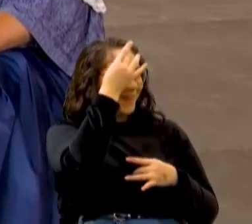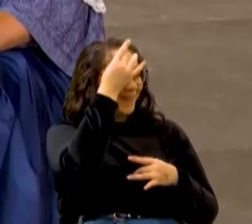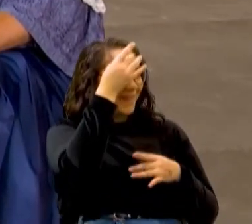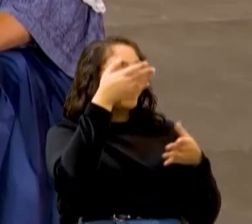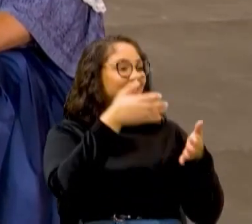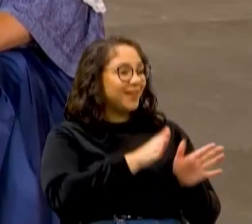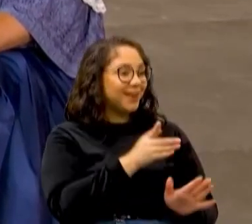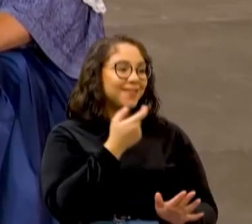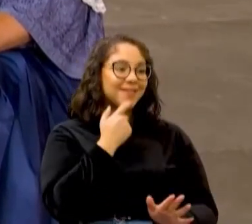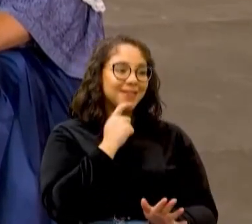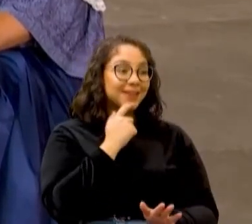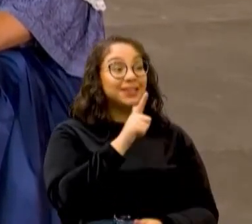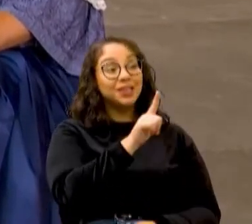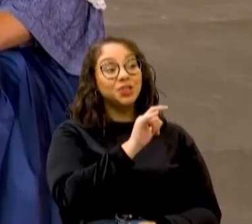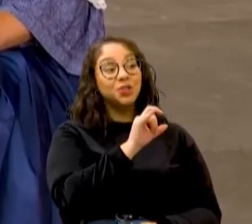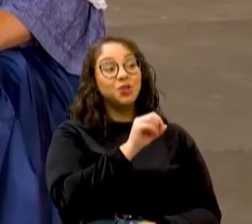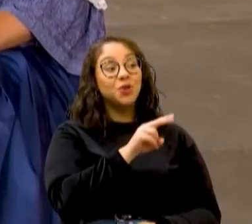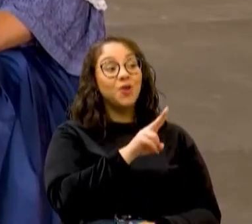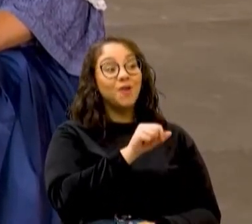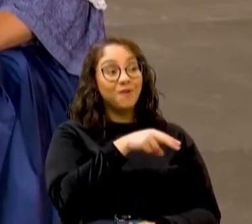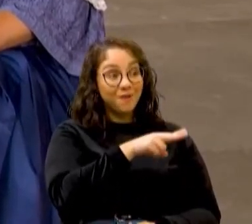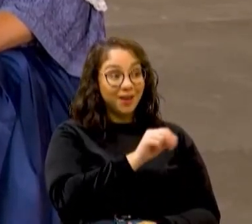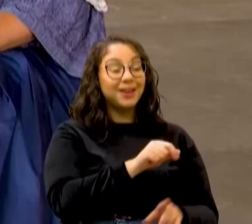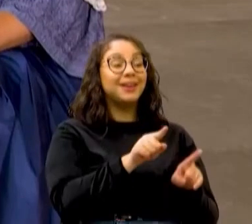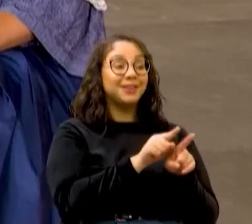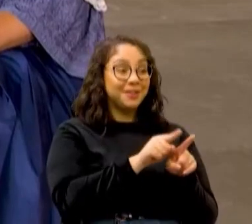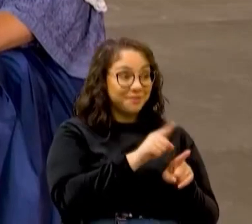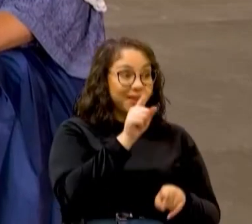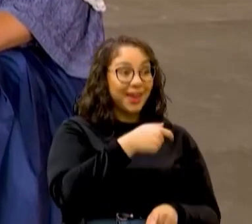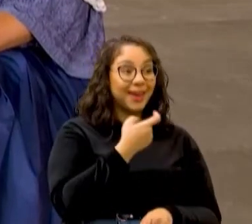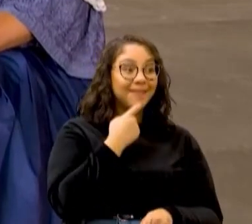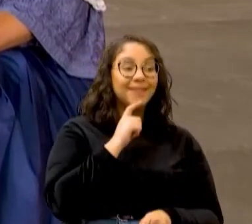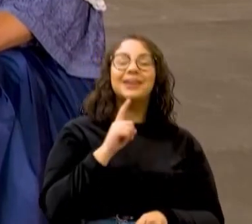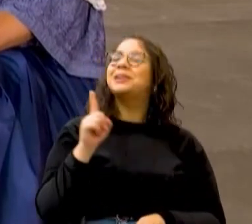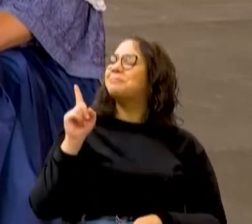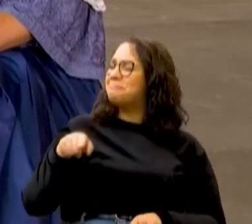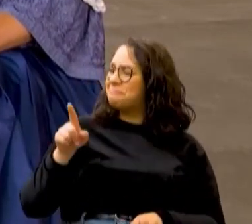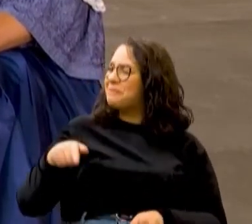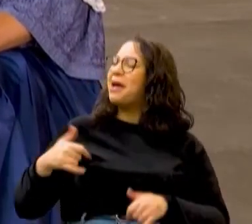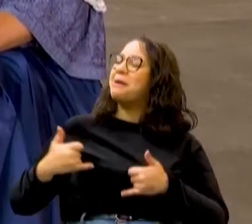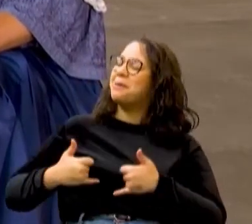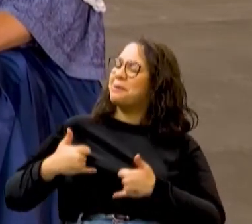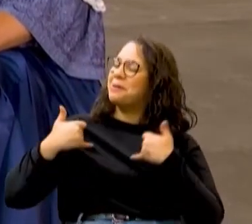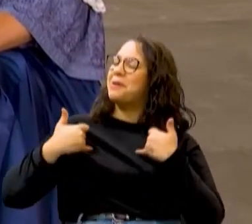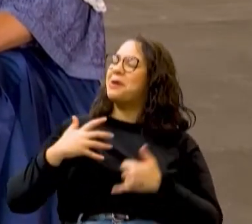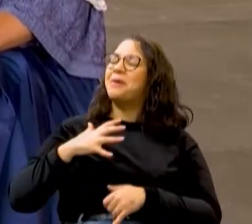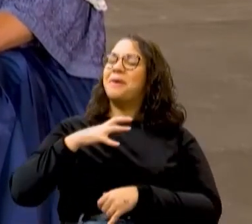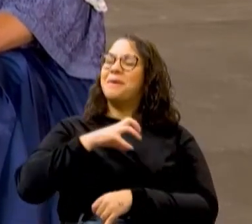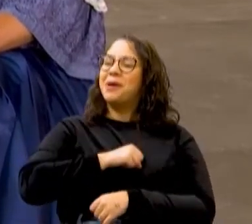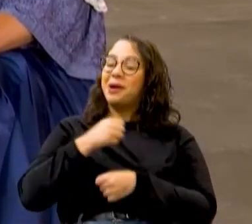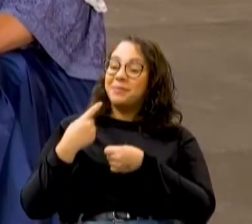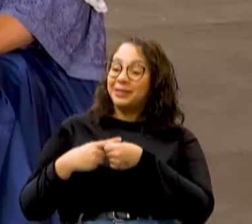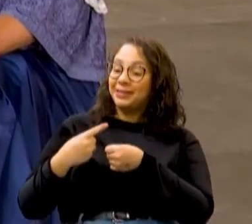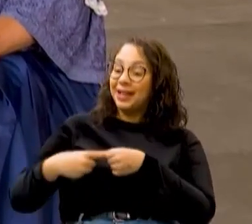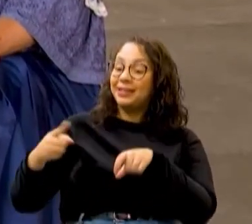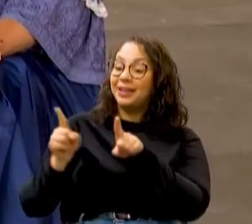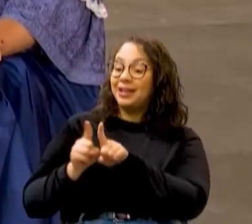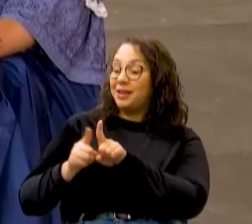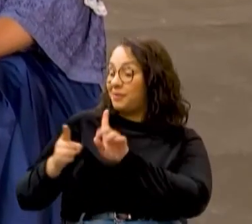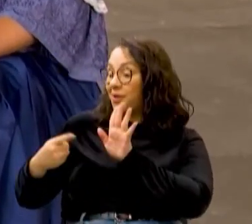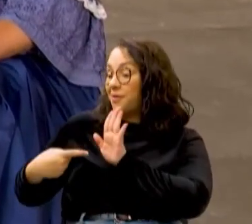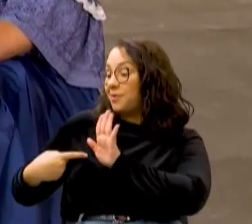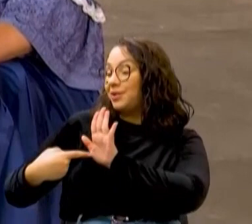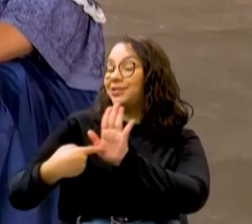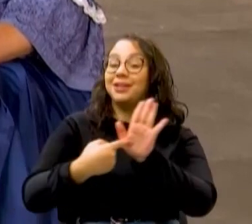a Giovana também é Campineira né Giovana isso mesmo com maior orgulho amo a cidade que vivo e ama também